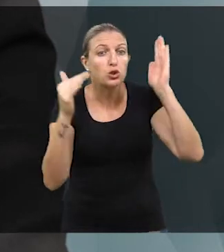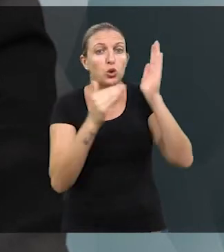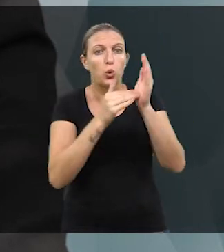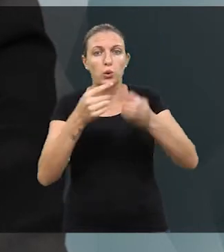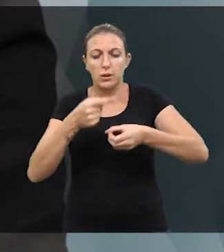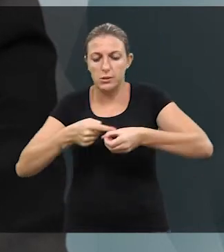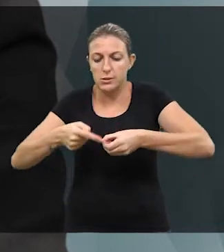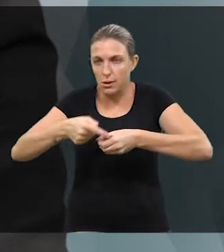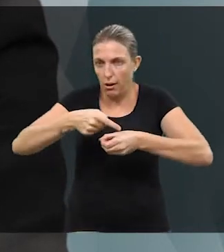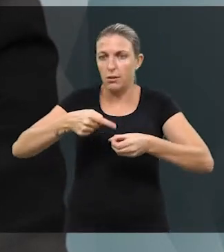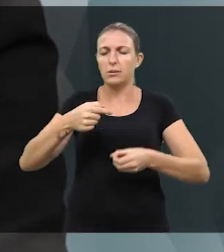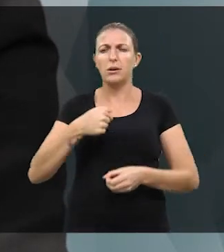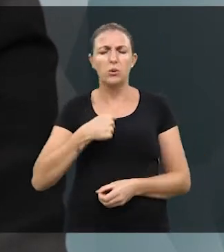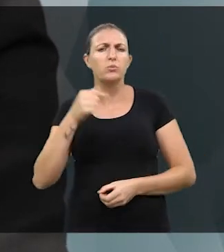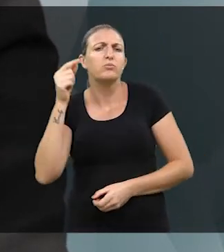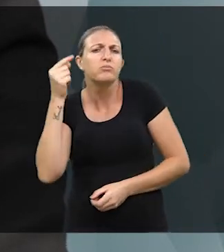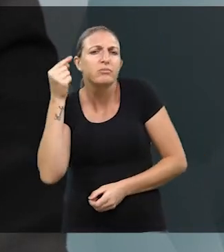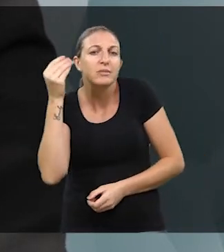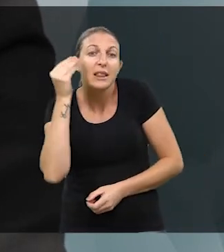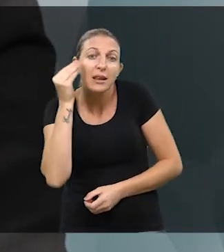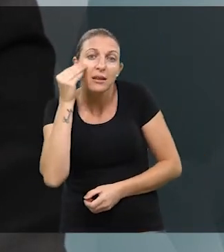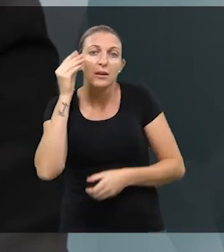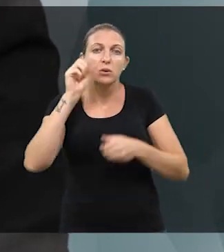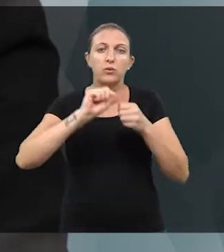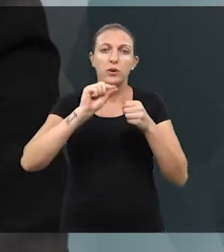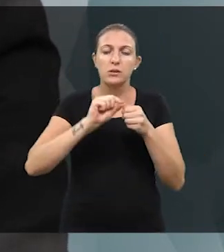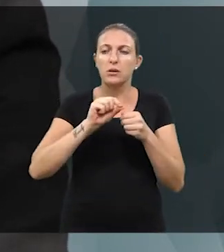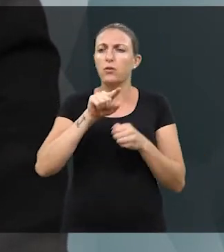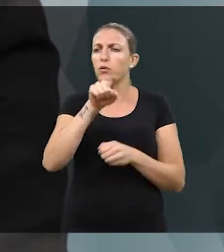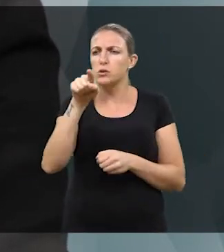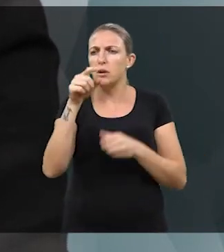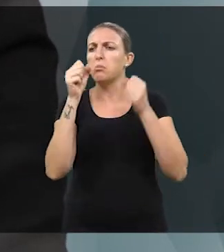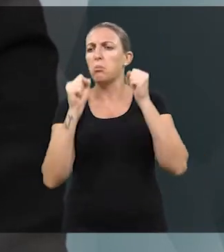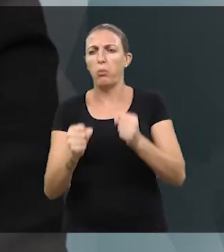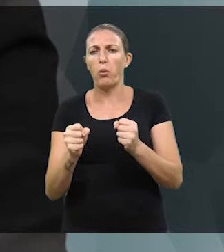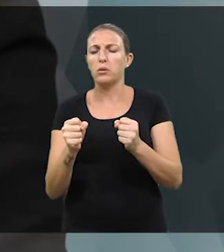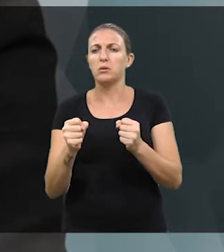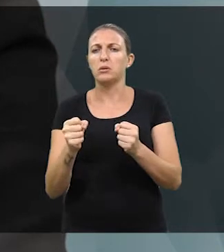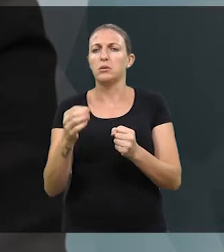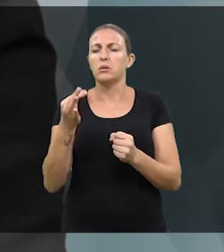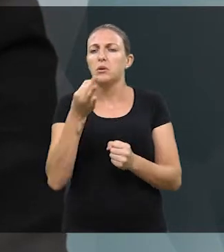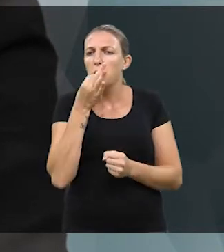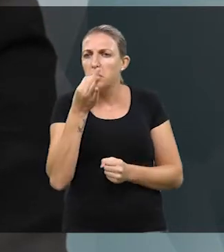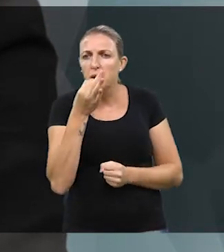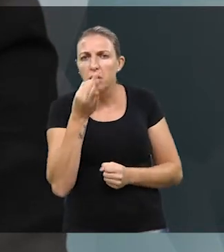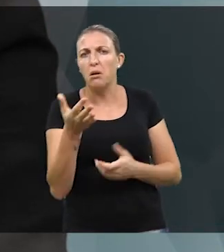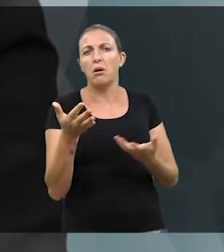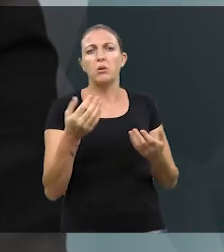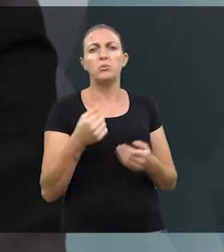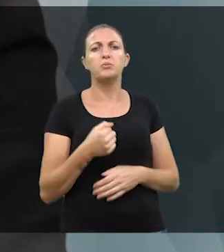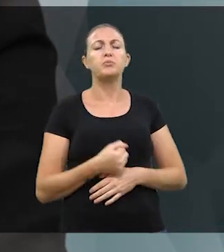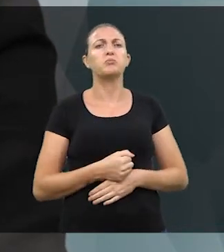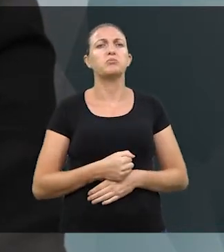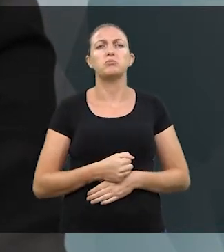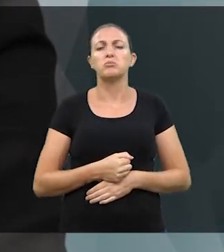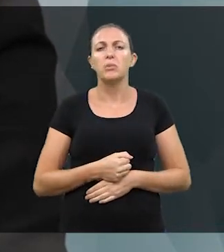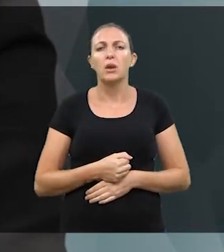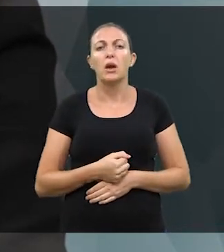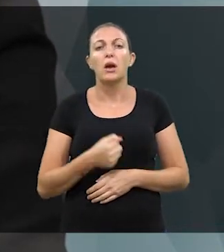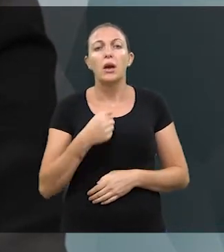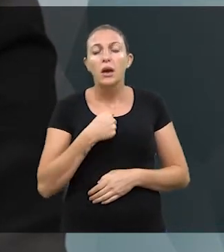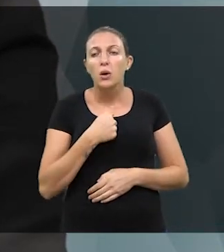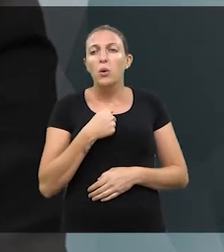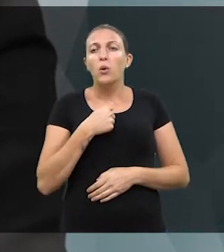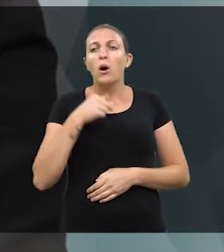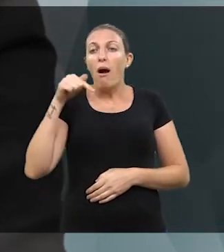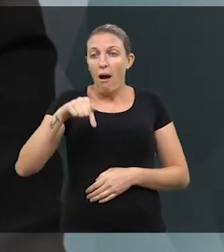e você tem liberdade é de trazer sua sugestão a sua opinião nós não somos o dono da verdade né e a gente está